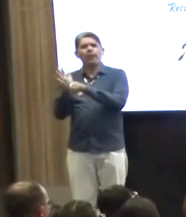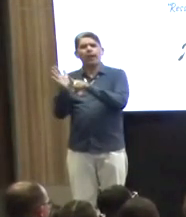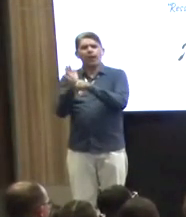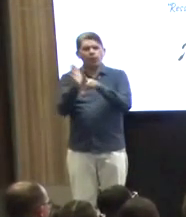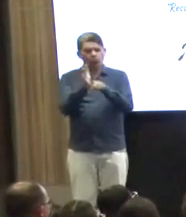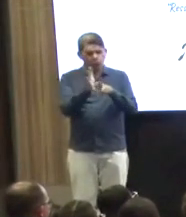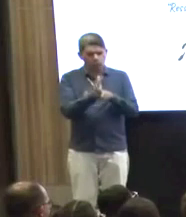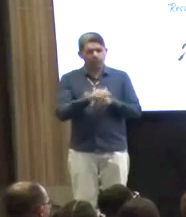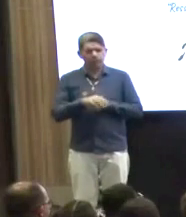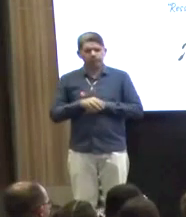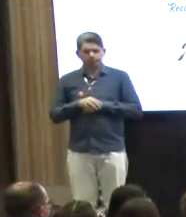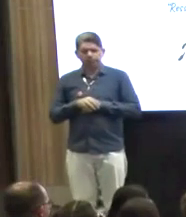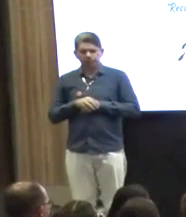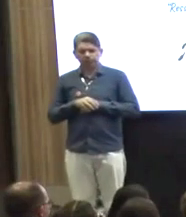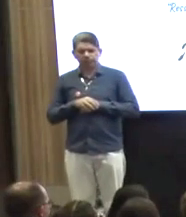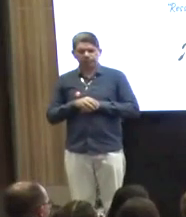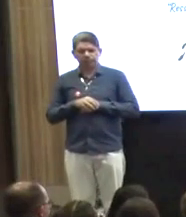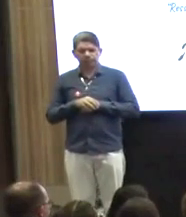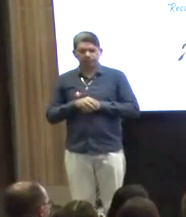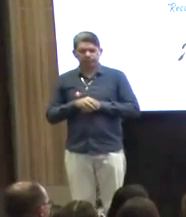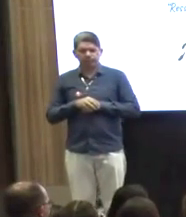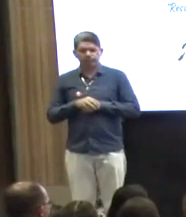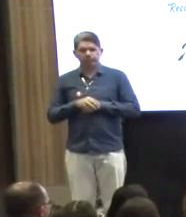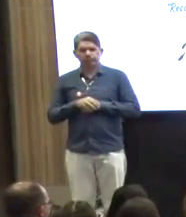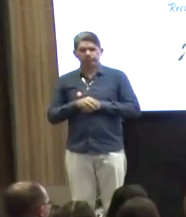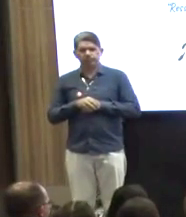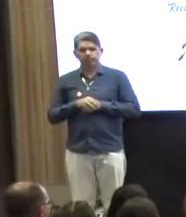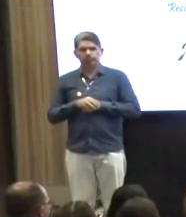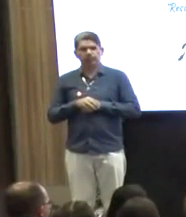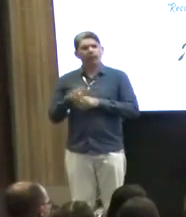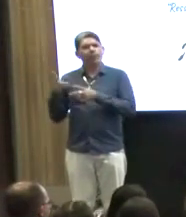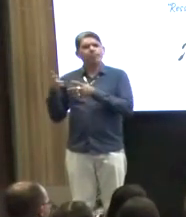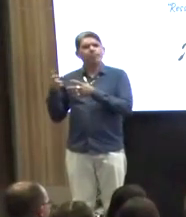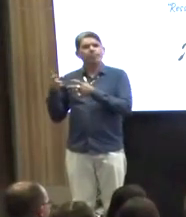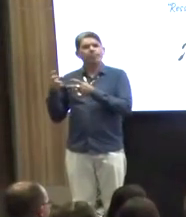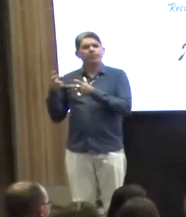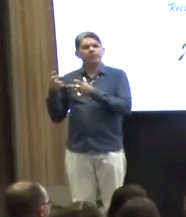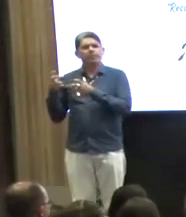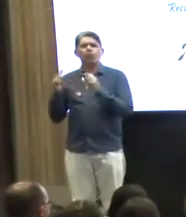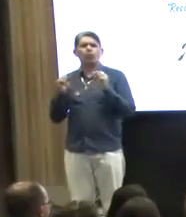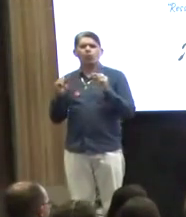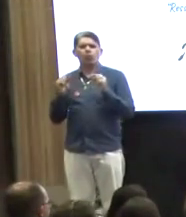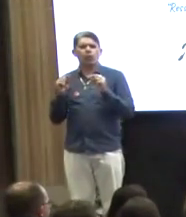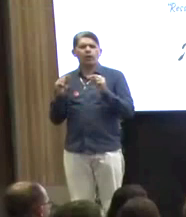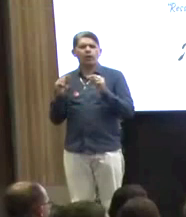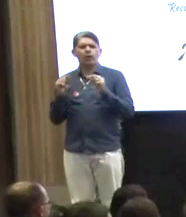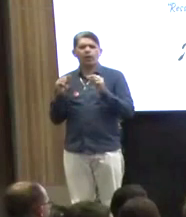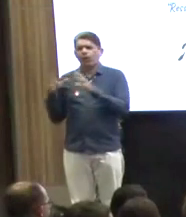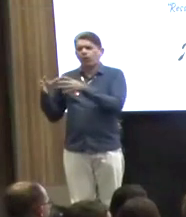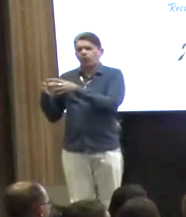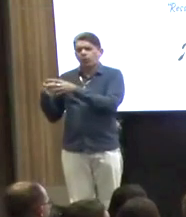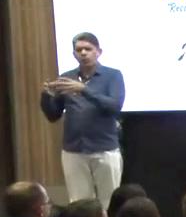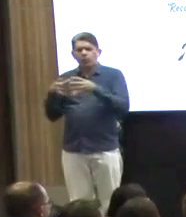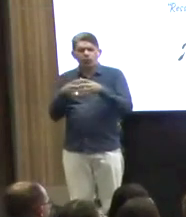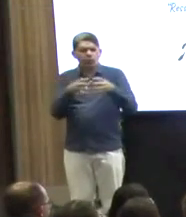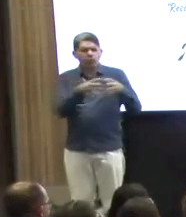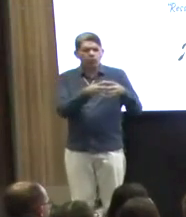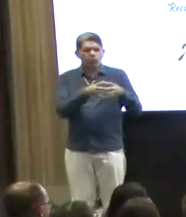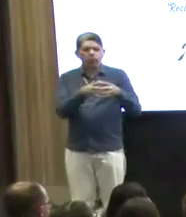para as alunas, enfim, estudantes, o que nós vimos ali, no que nós presenciamos naqueles poucos minutos, daquelas 3